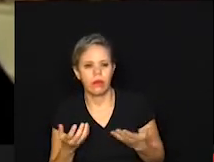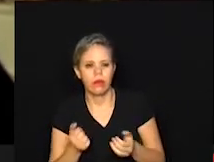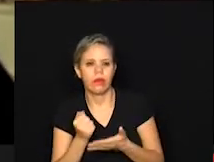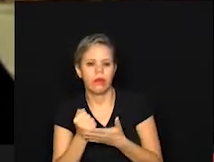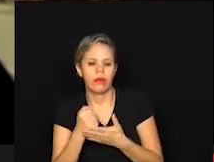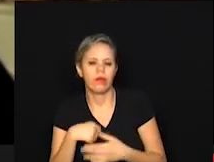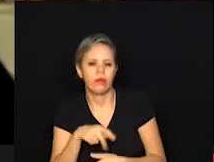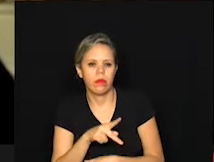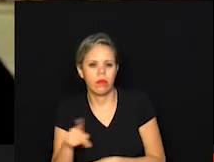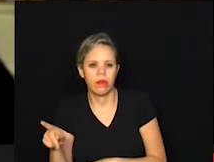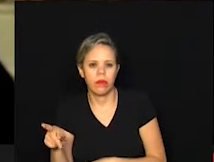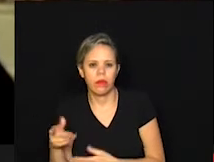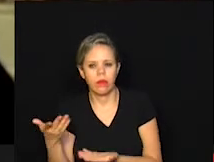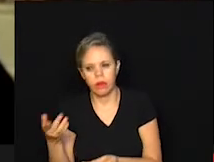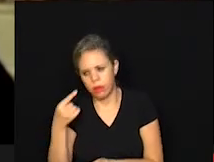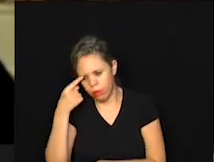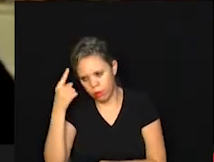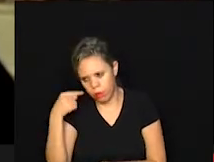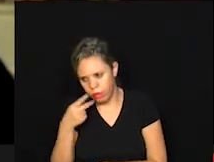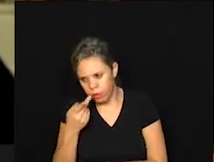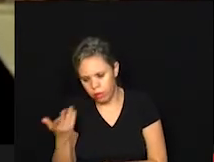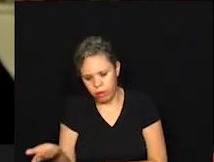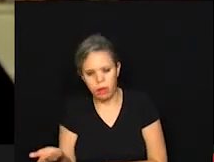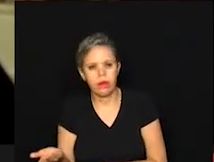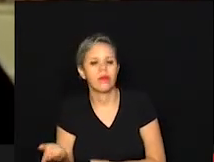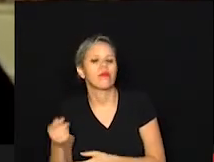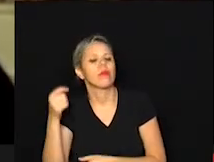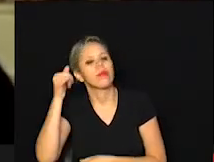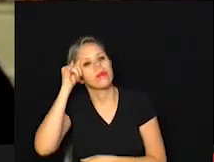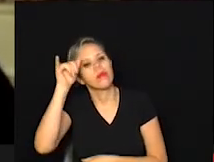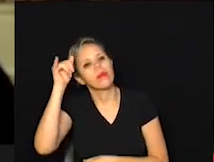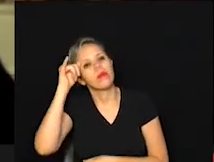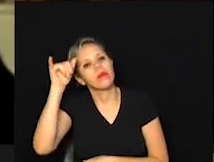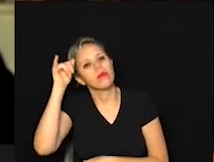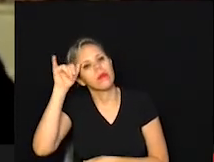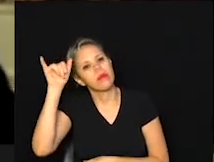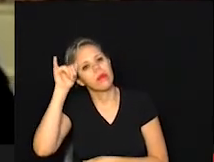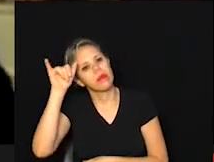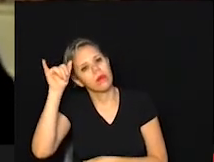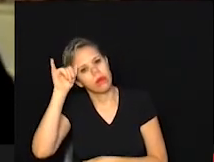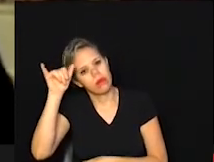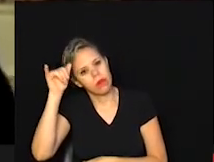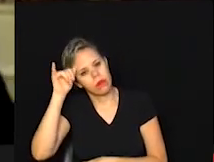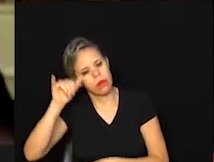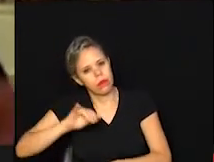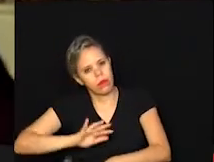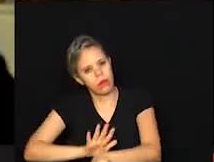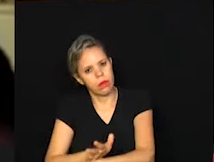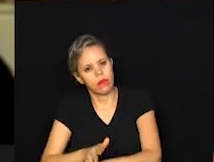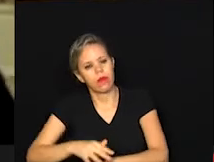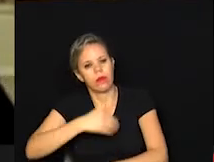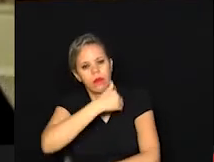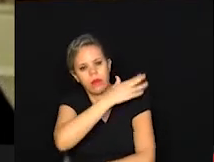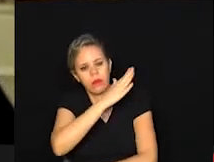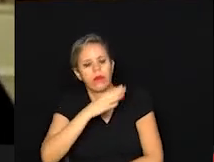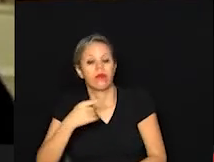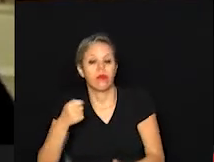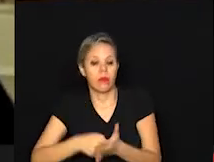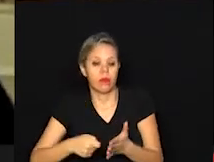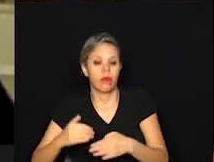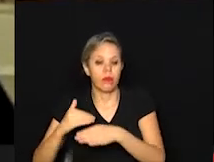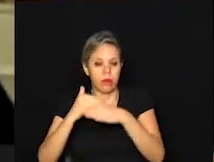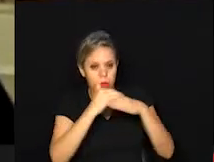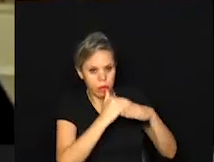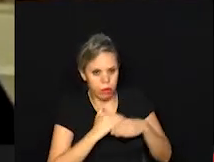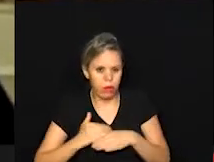da comissão, o combate ao preconceito e a luta, né, por igualdade